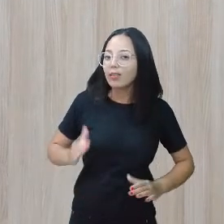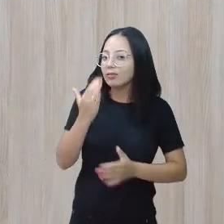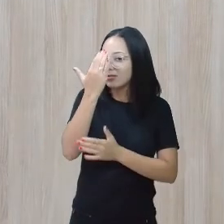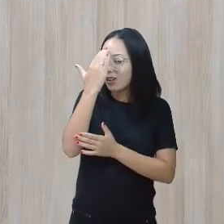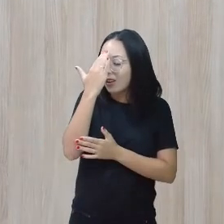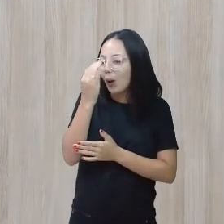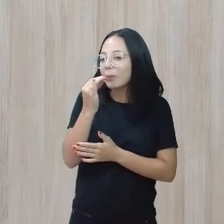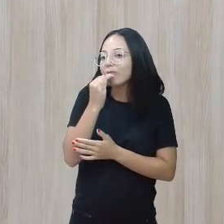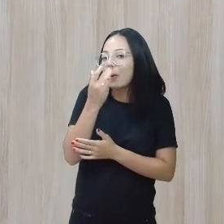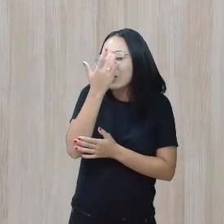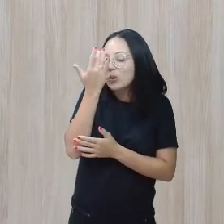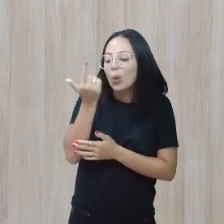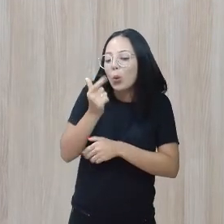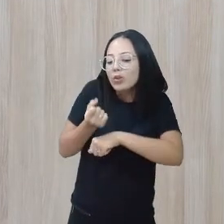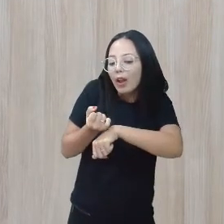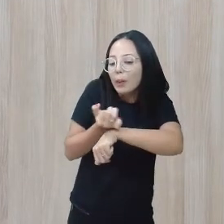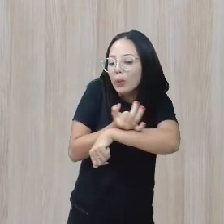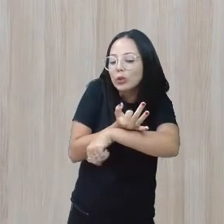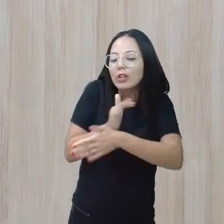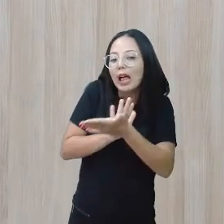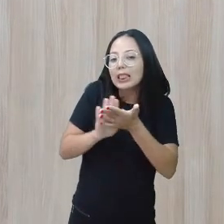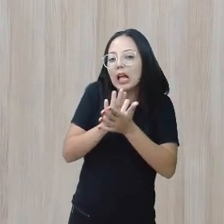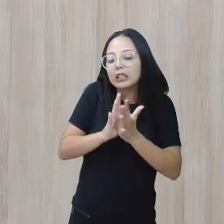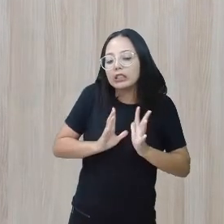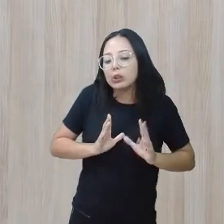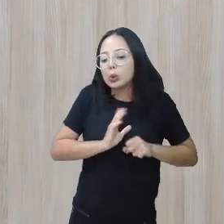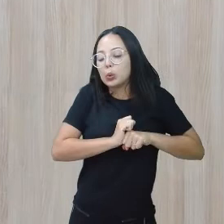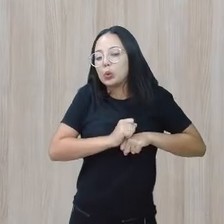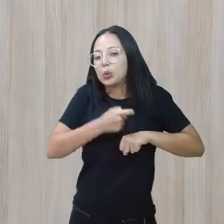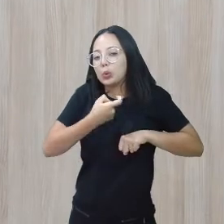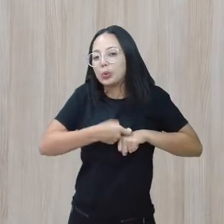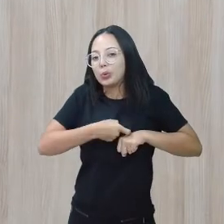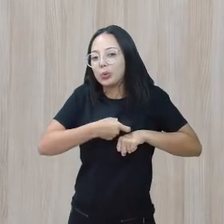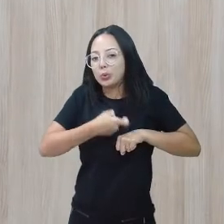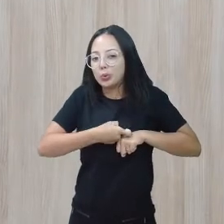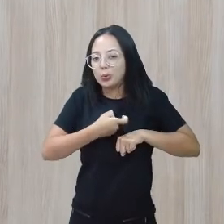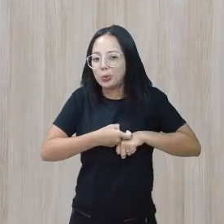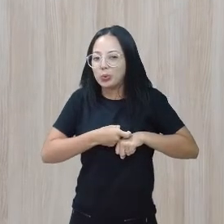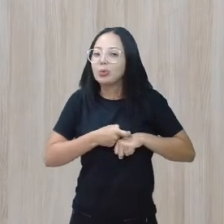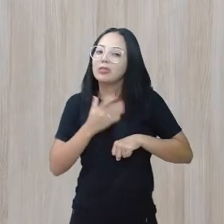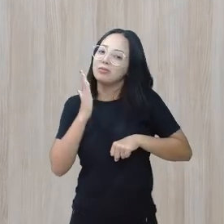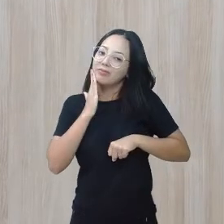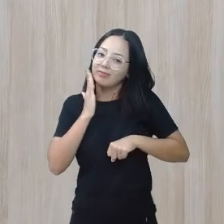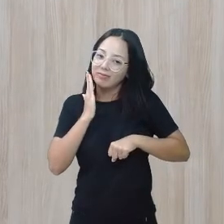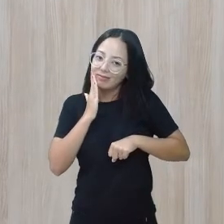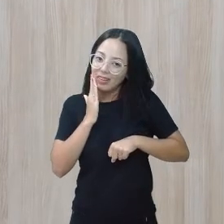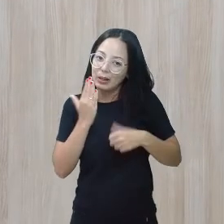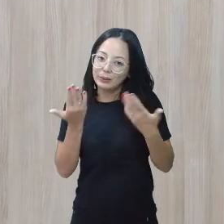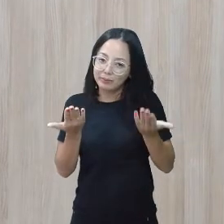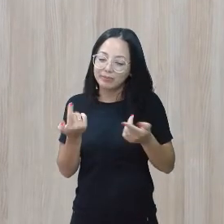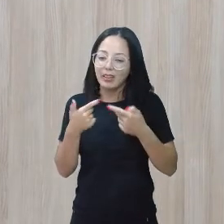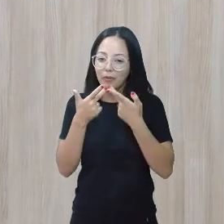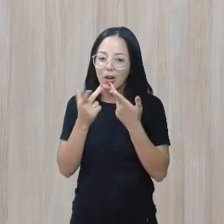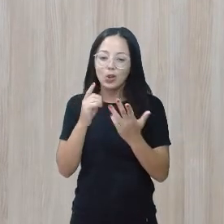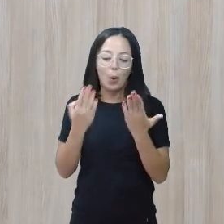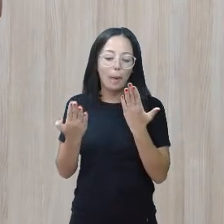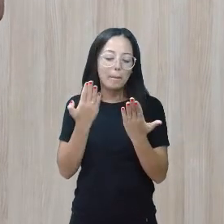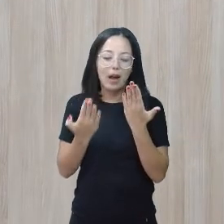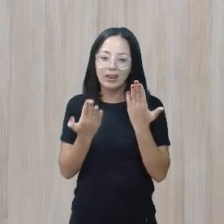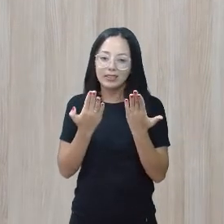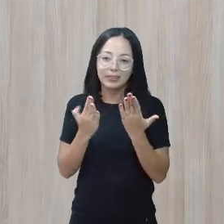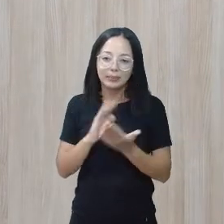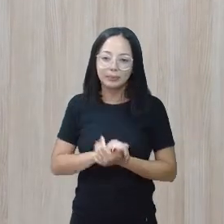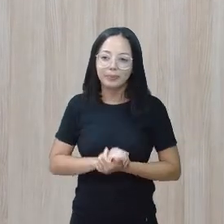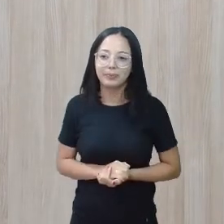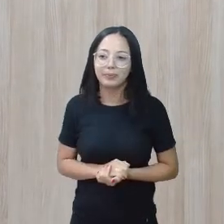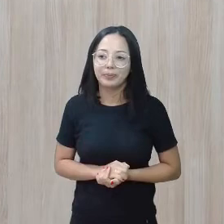outras, que não consegue se emocionar facilmente. Então, a gente diz que ela tem um coração enrijecido, né? Pedrificado,